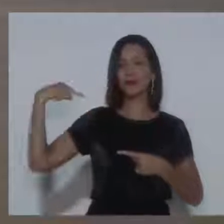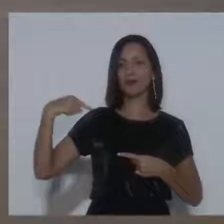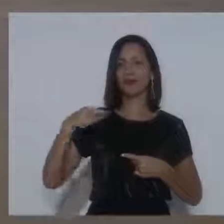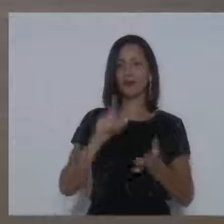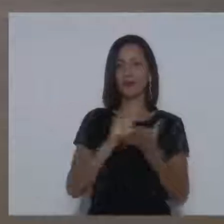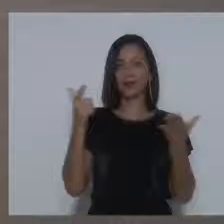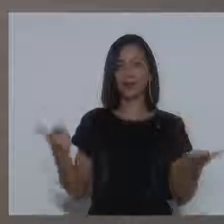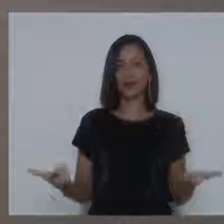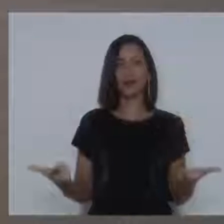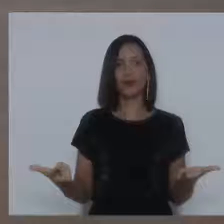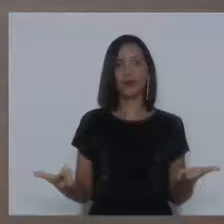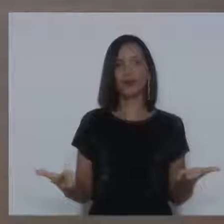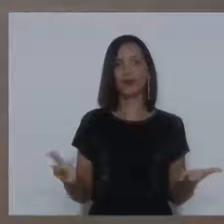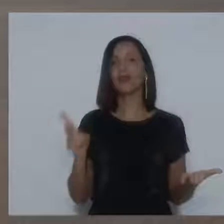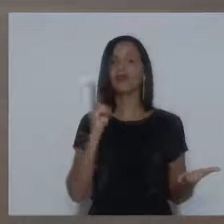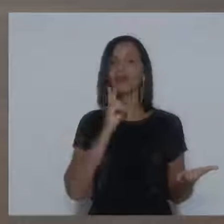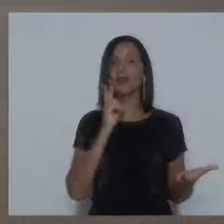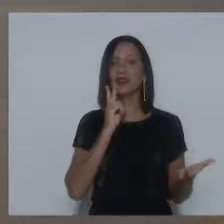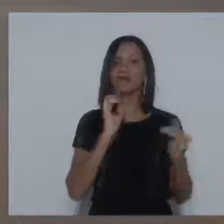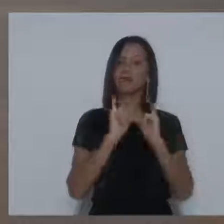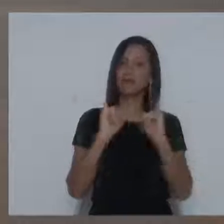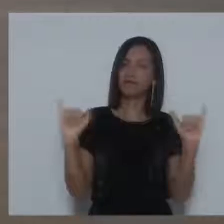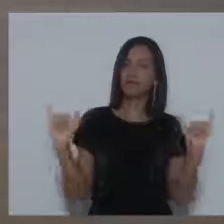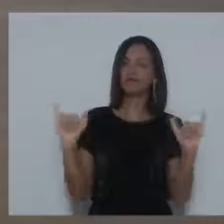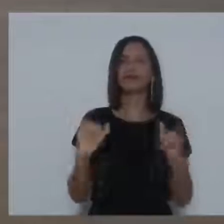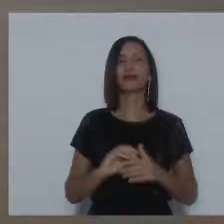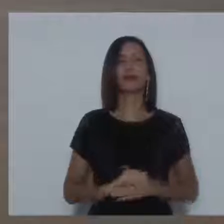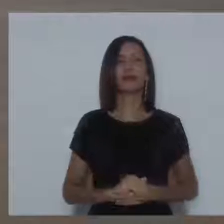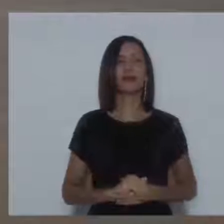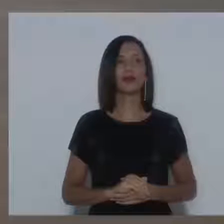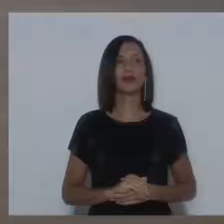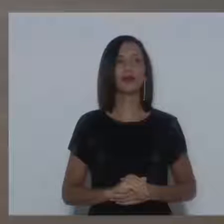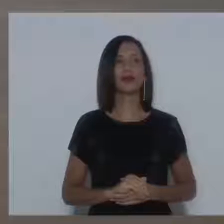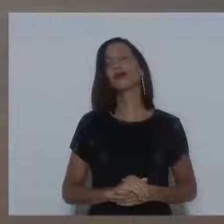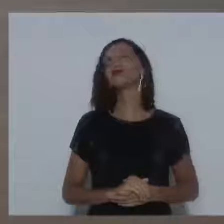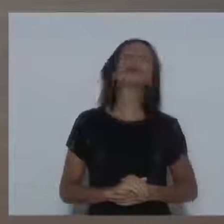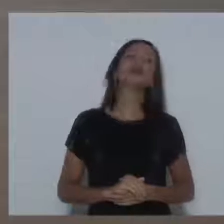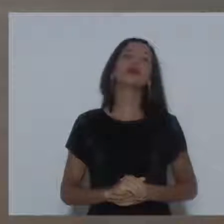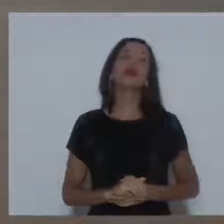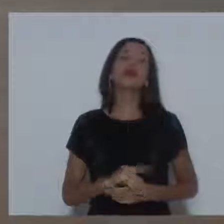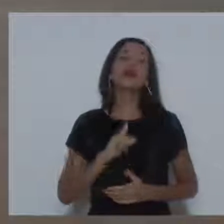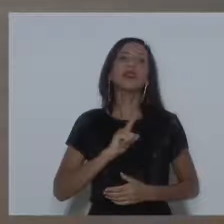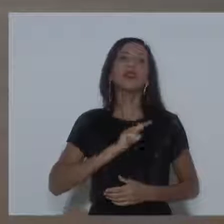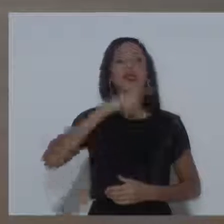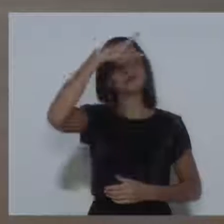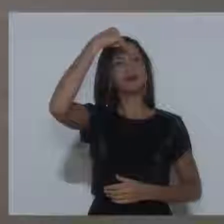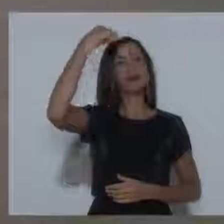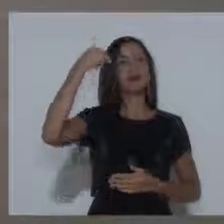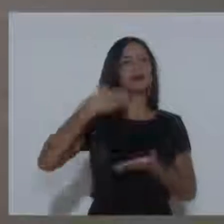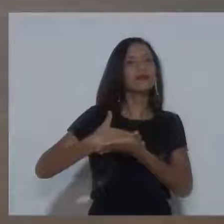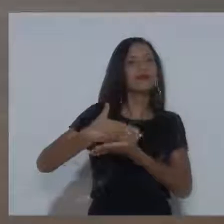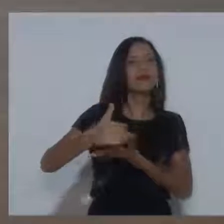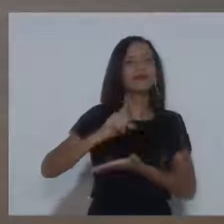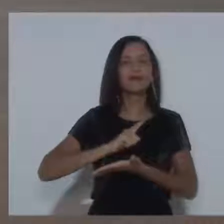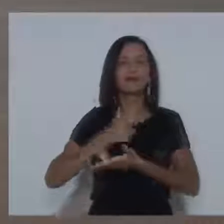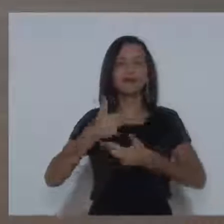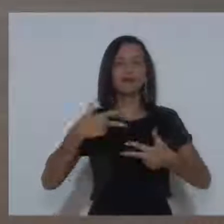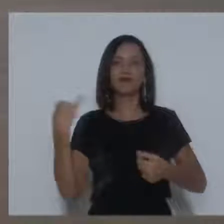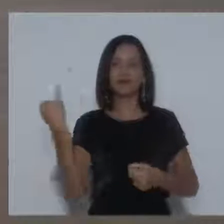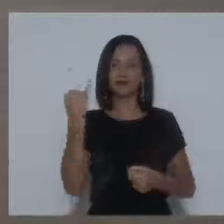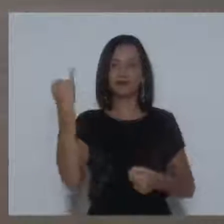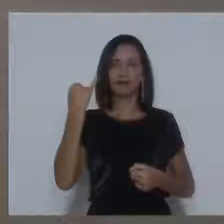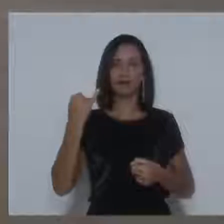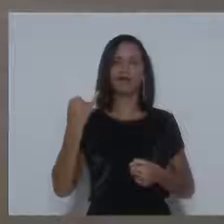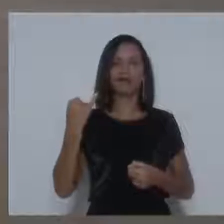Jornal de Vinhedo noticiou que o Executivo fez algo importante aí, que é o início do novo